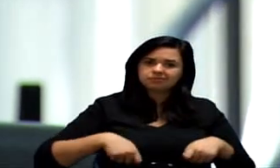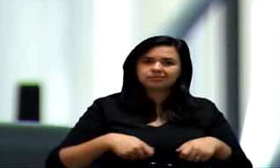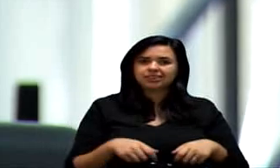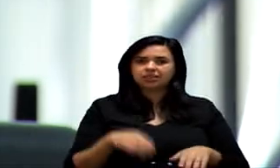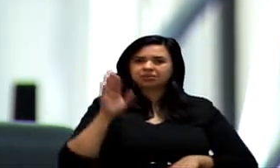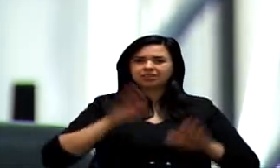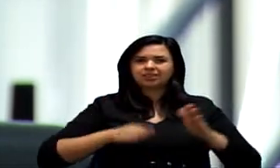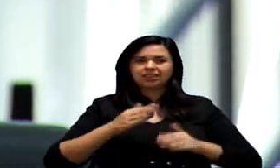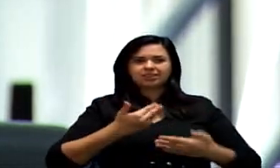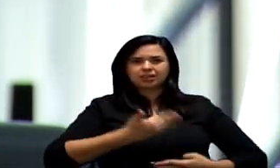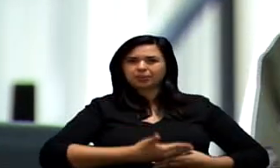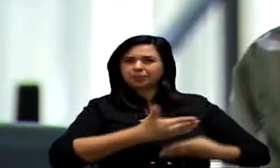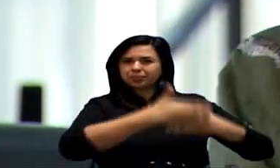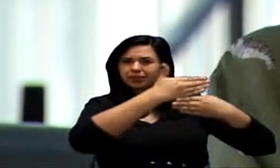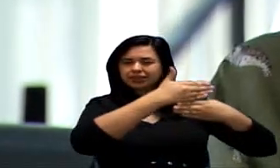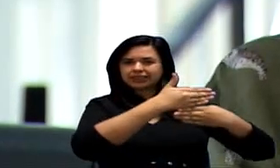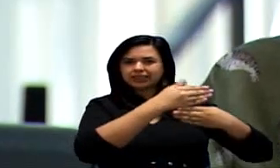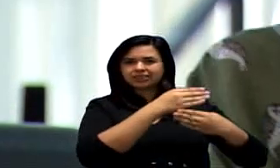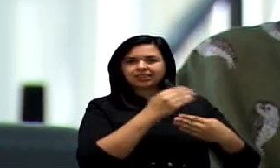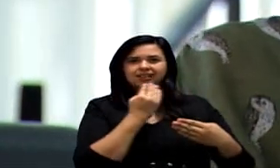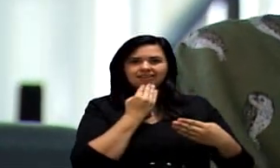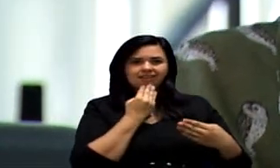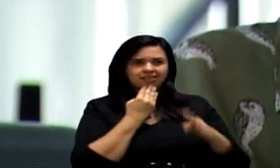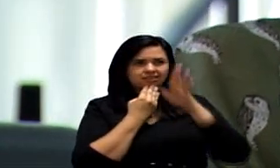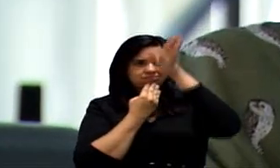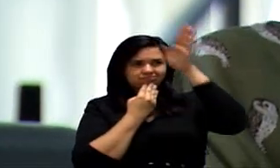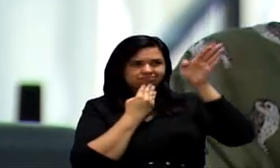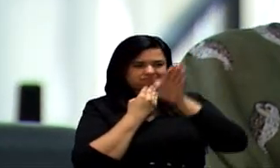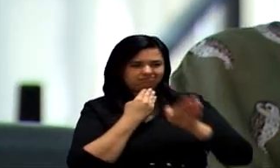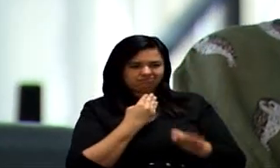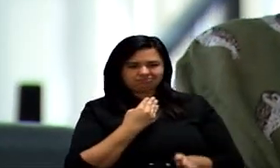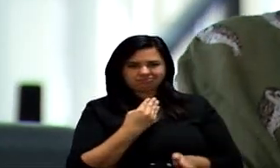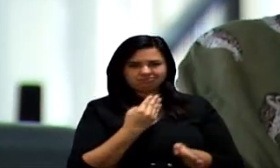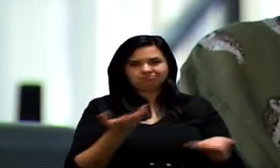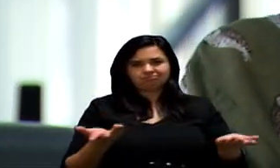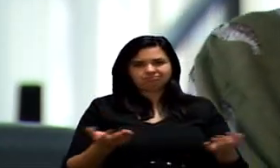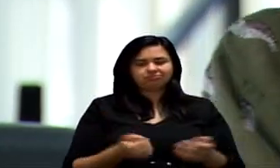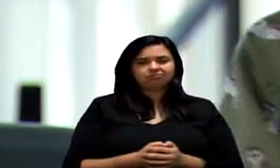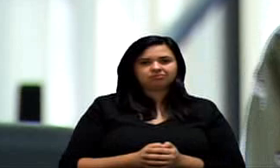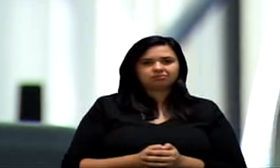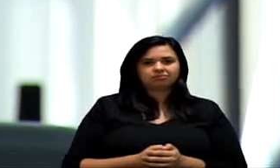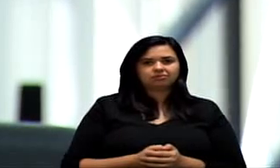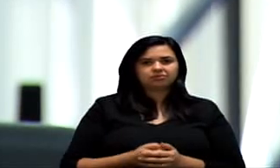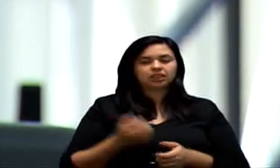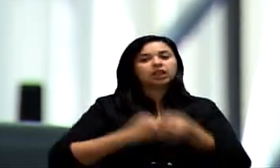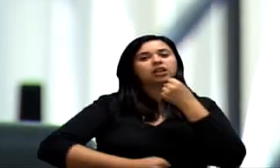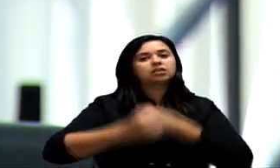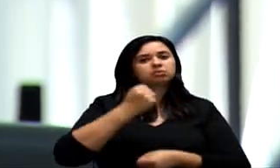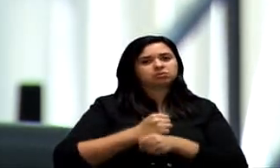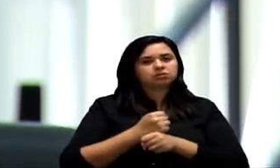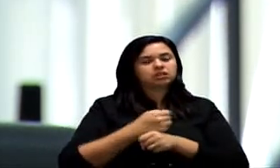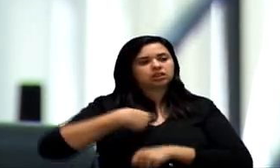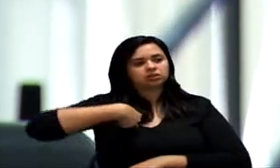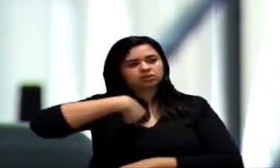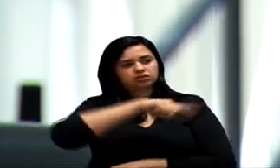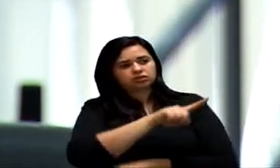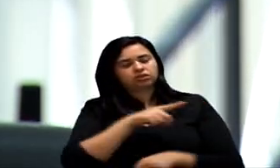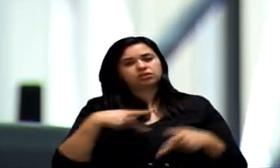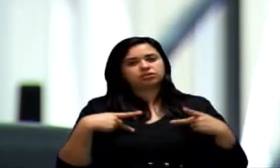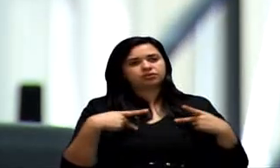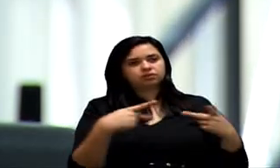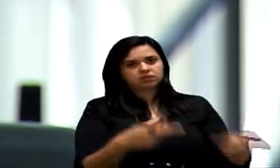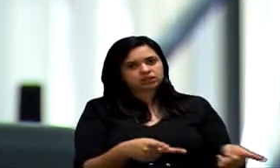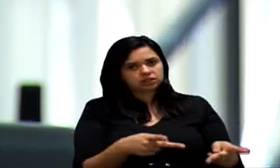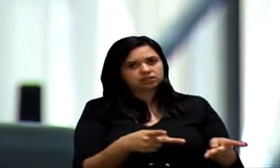fizemos, o ano passado, uma vistoria em todos os cemitérios. Então, eu conheci,